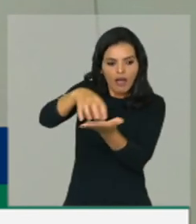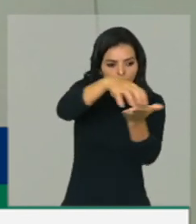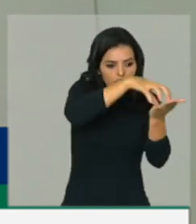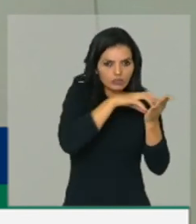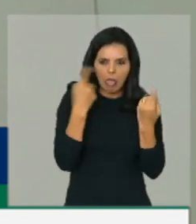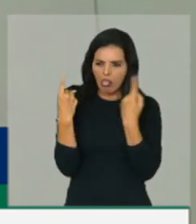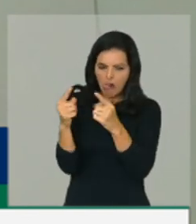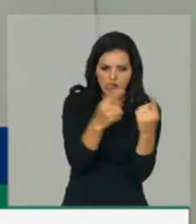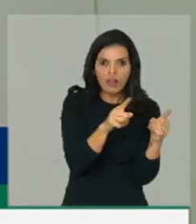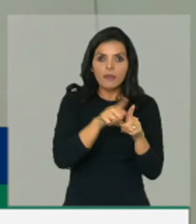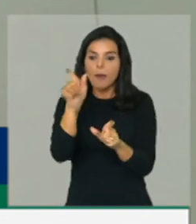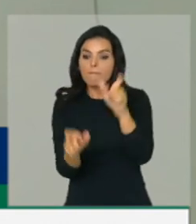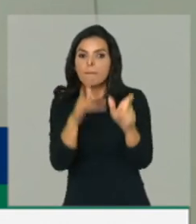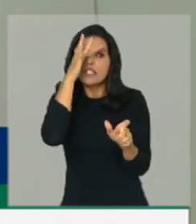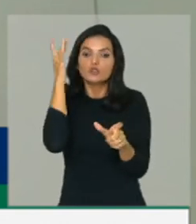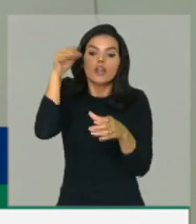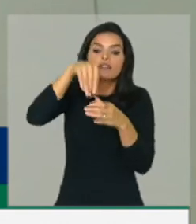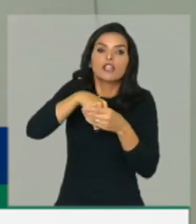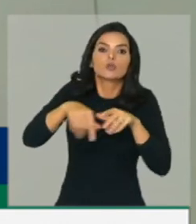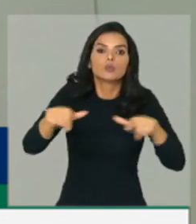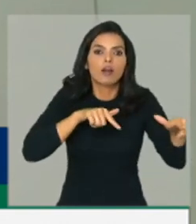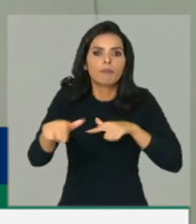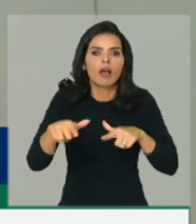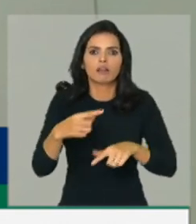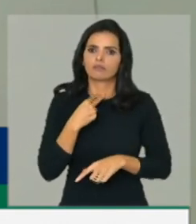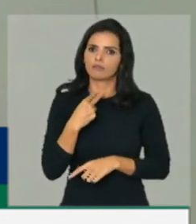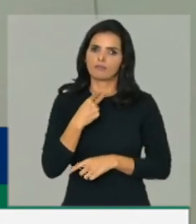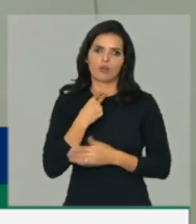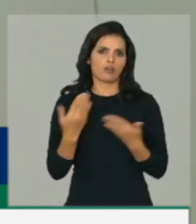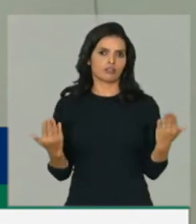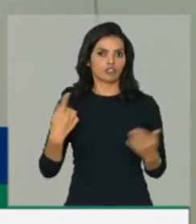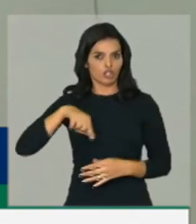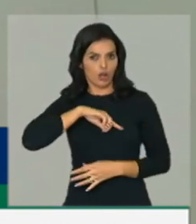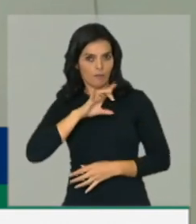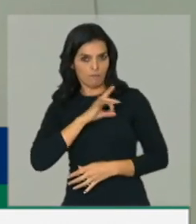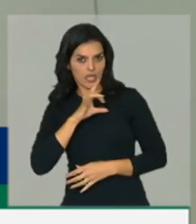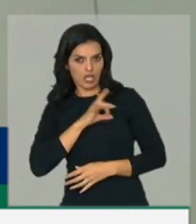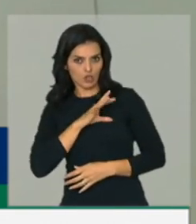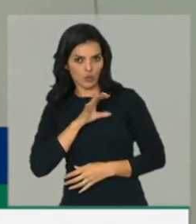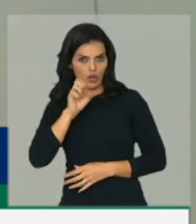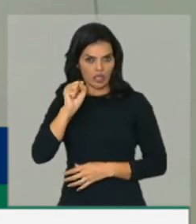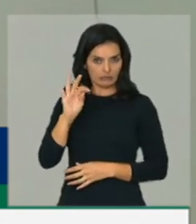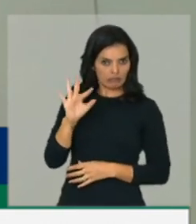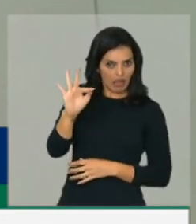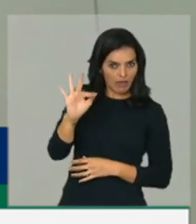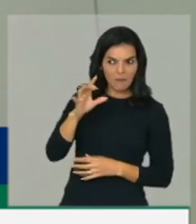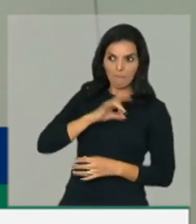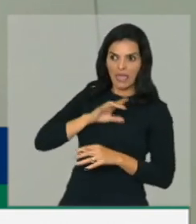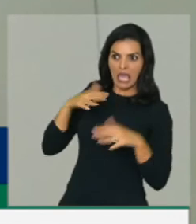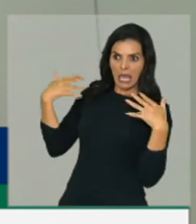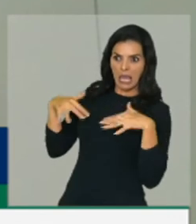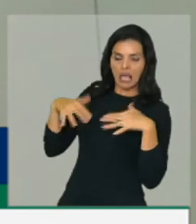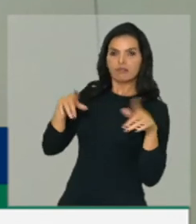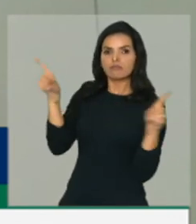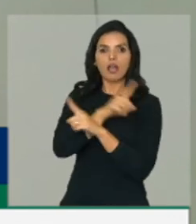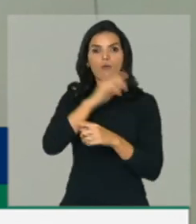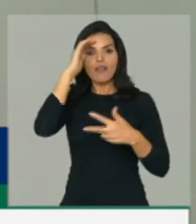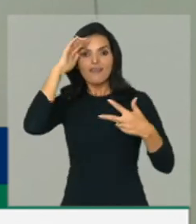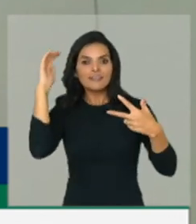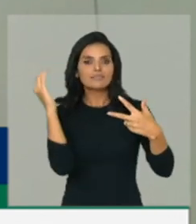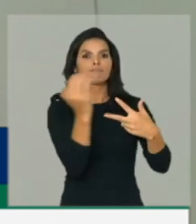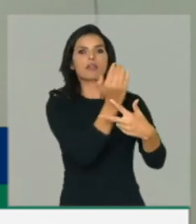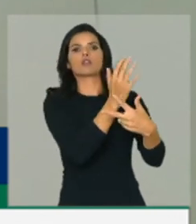que fazem parte dessas instituições. Nós não temos medo do Supremo, nós temos respeito às instituições.